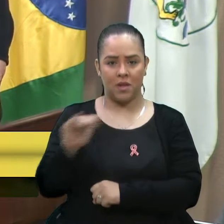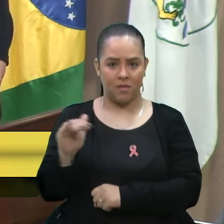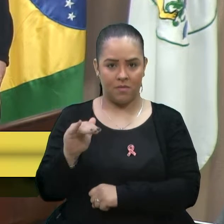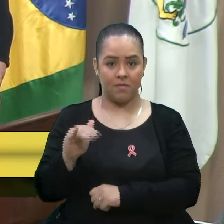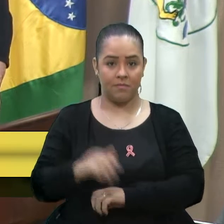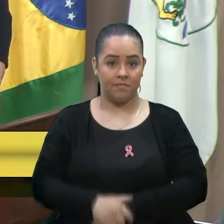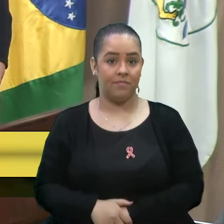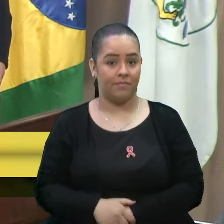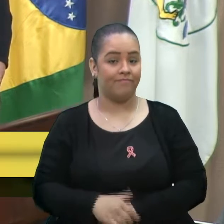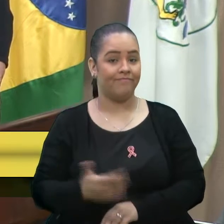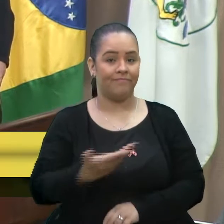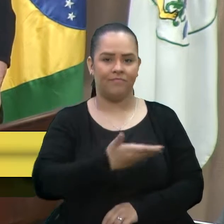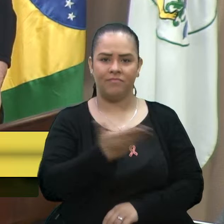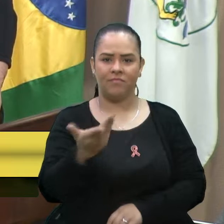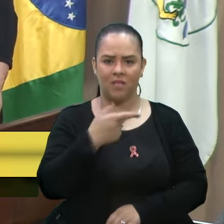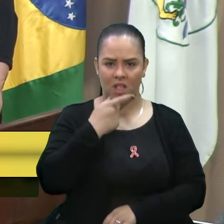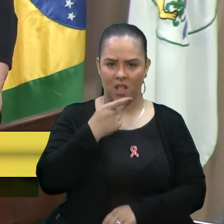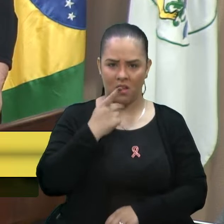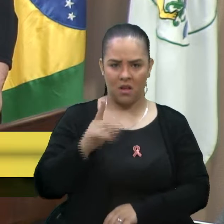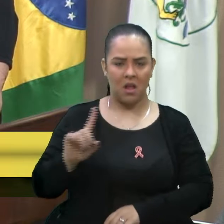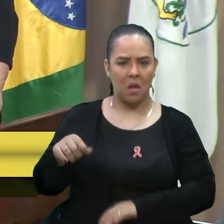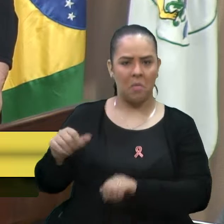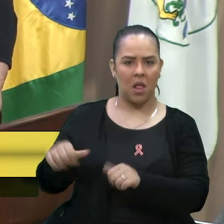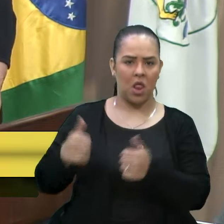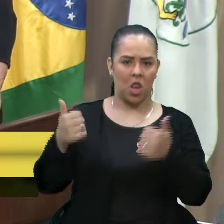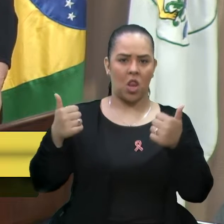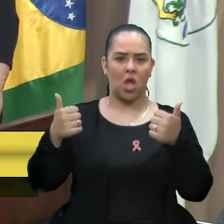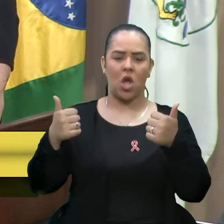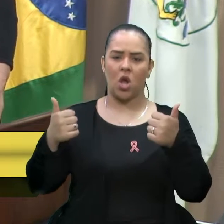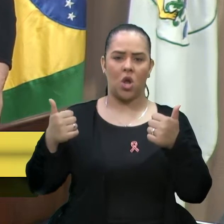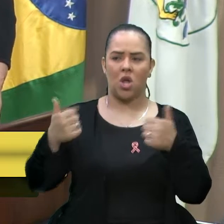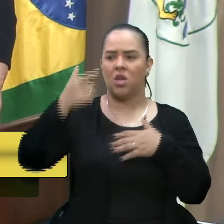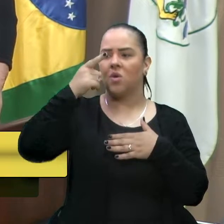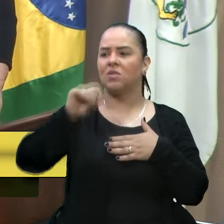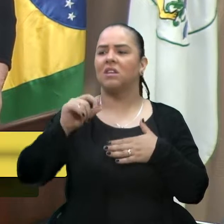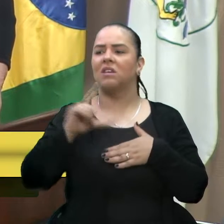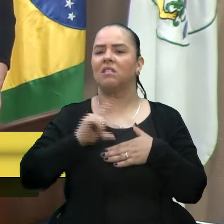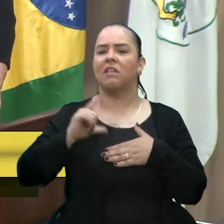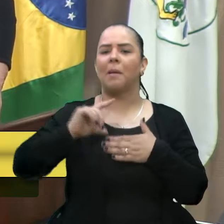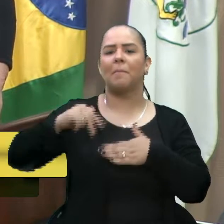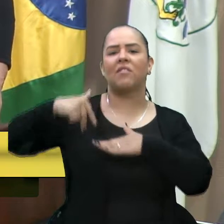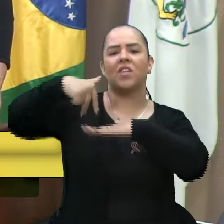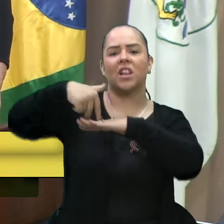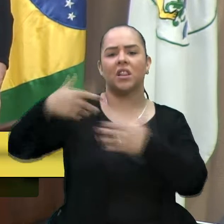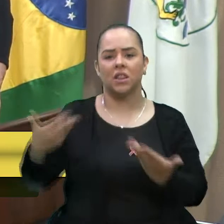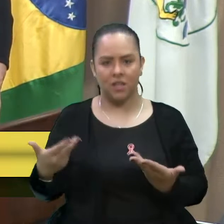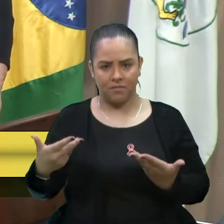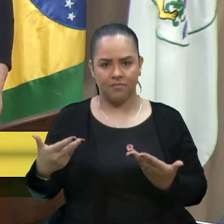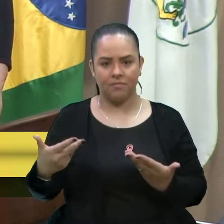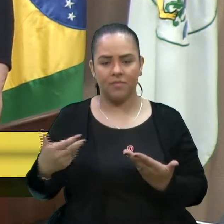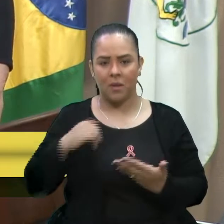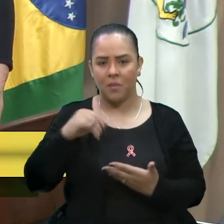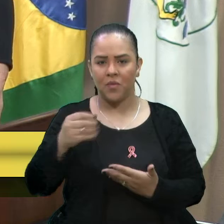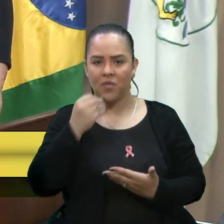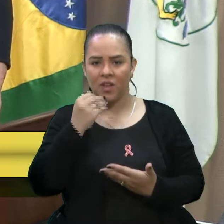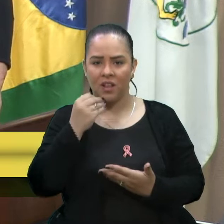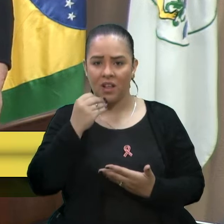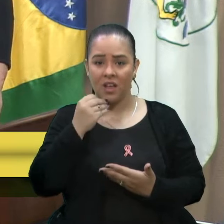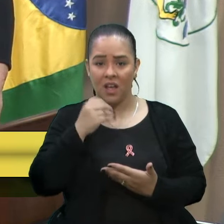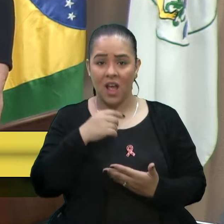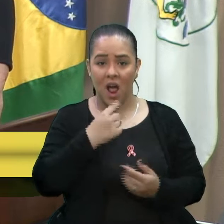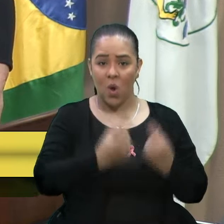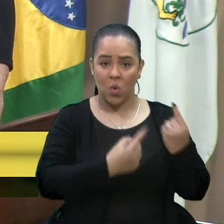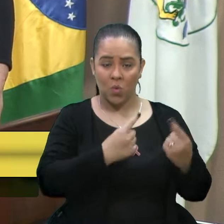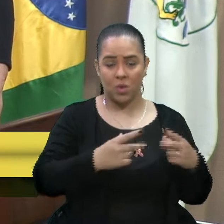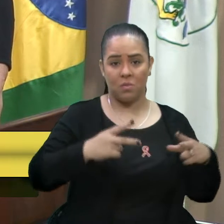Aqueles que muitos que dizem que são privilegiados são aqueles que deixaram uma carreira no setor privado e fizeram uma opção